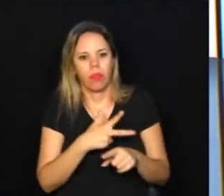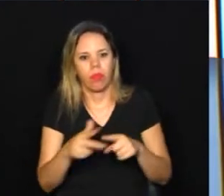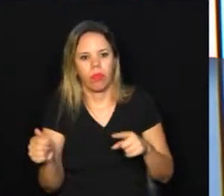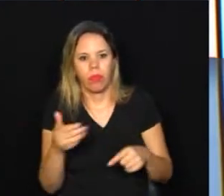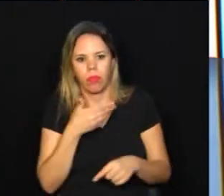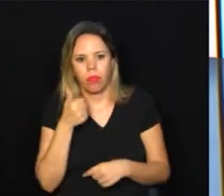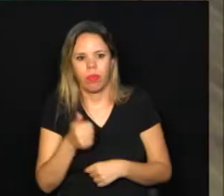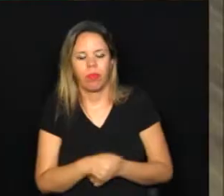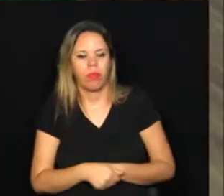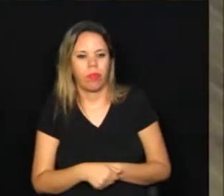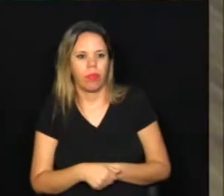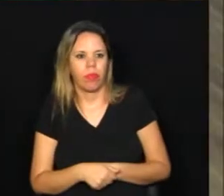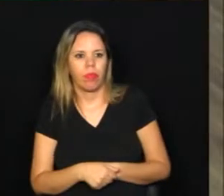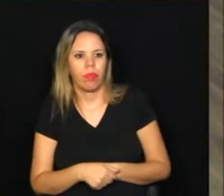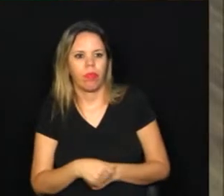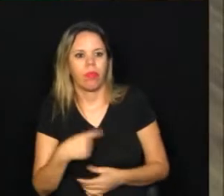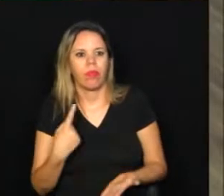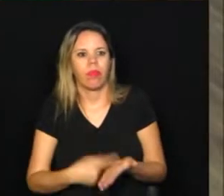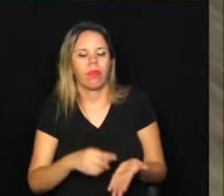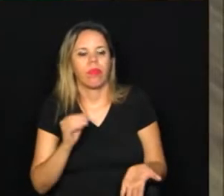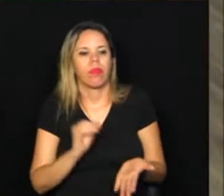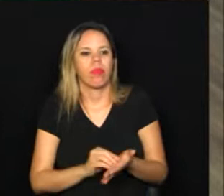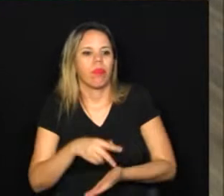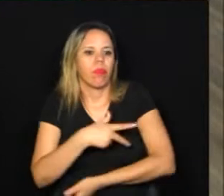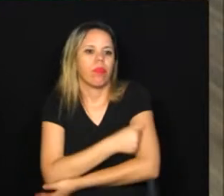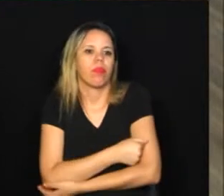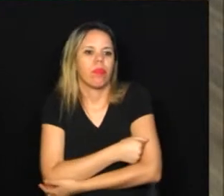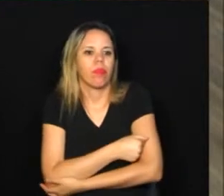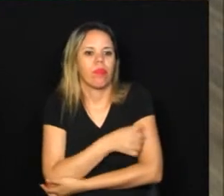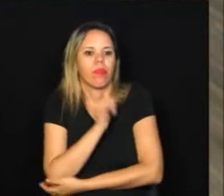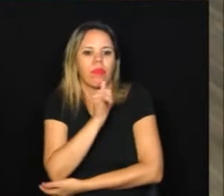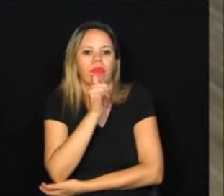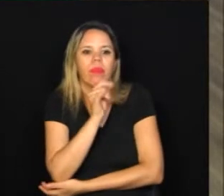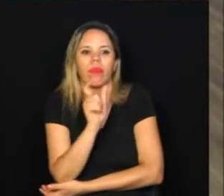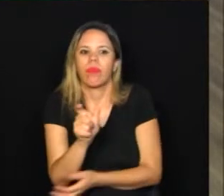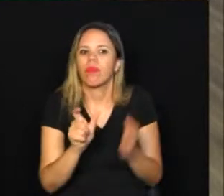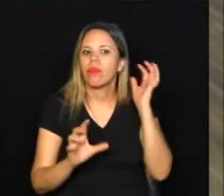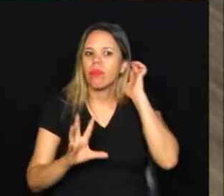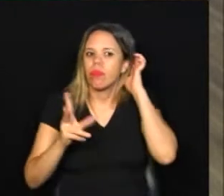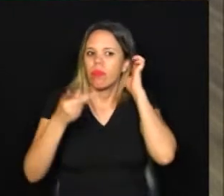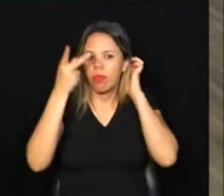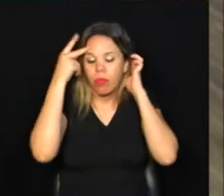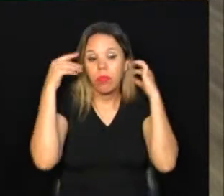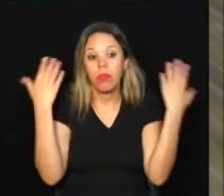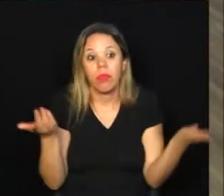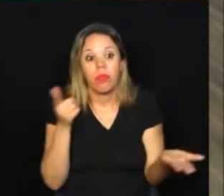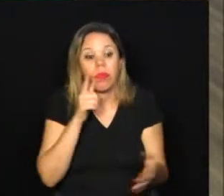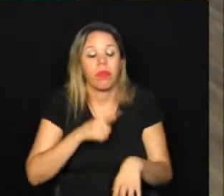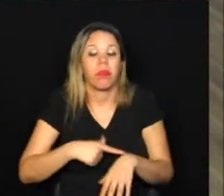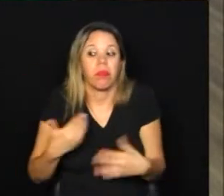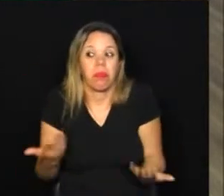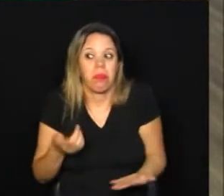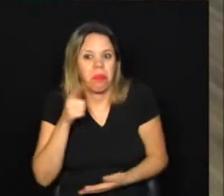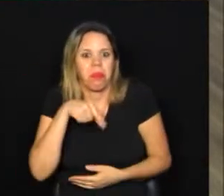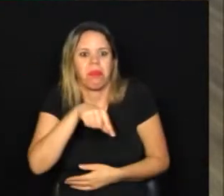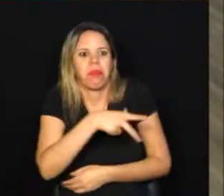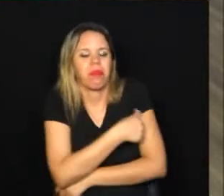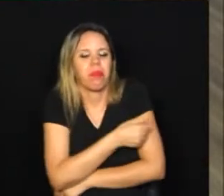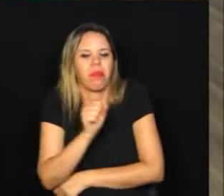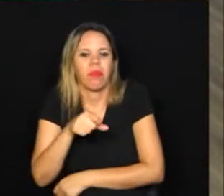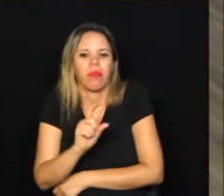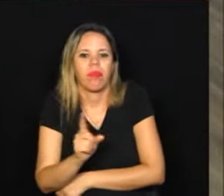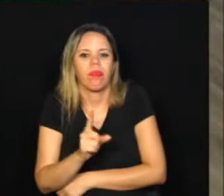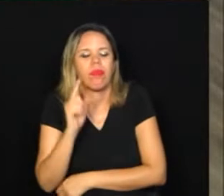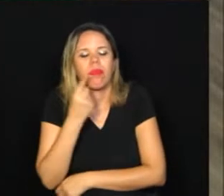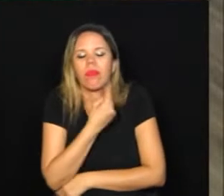recuperação. Agendamento de vacinação. Sei que eu falo essa palavra, todo mundo em casa. Será que já é a minha vez? Será que não? E agora,